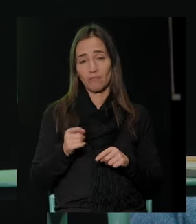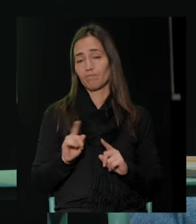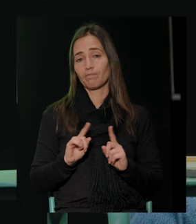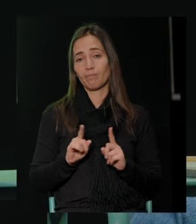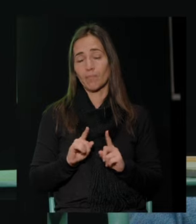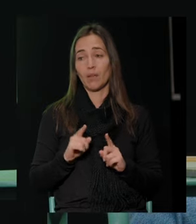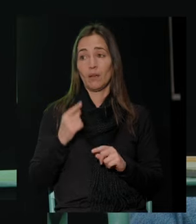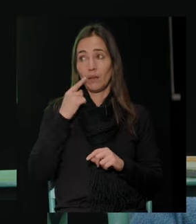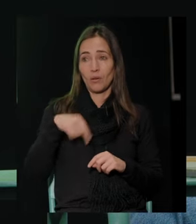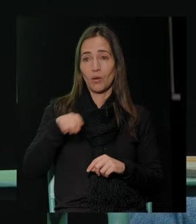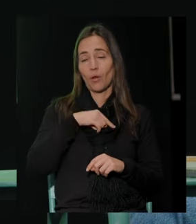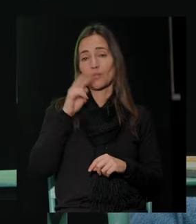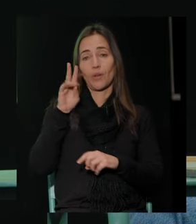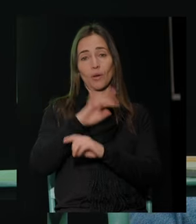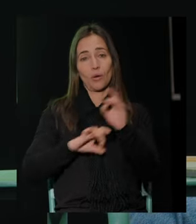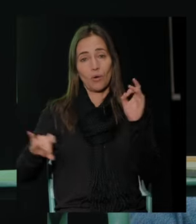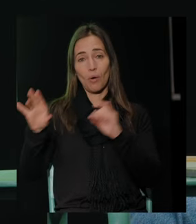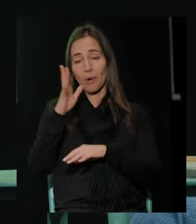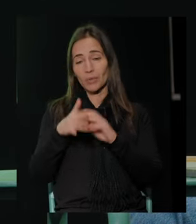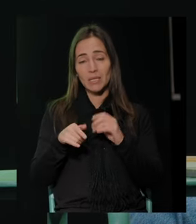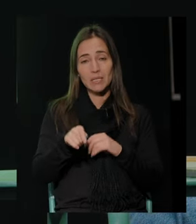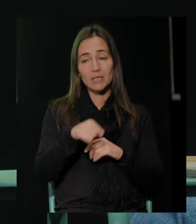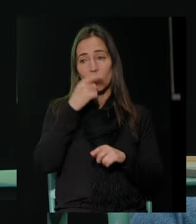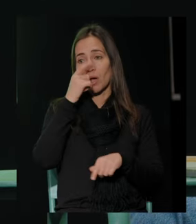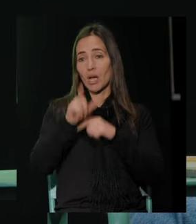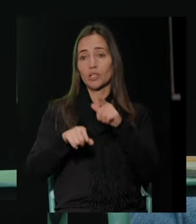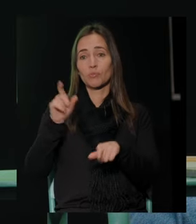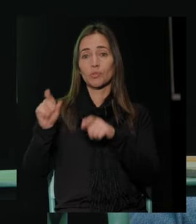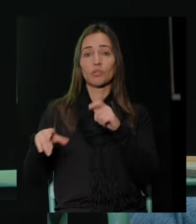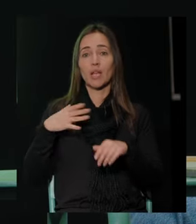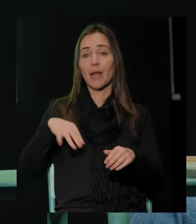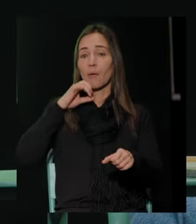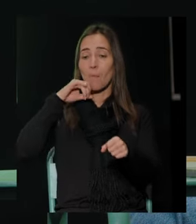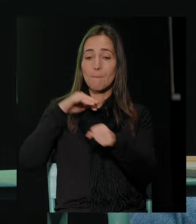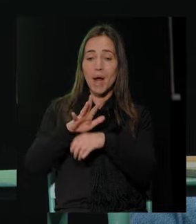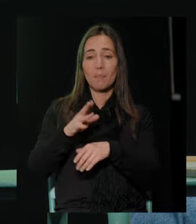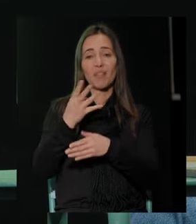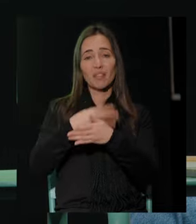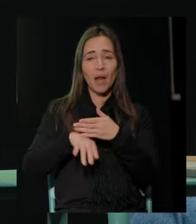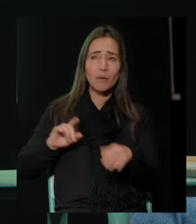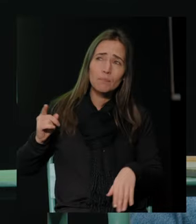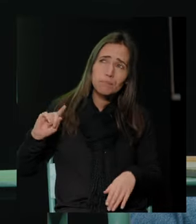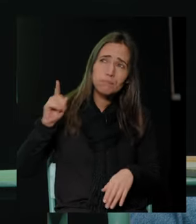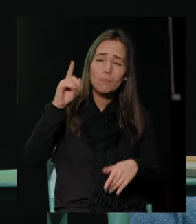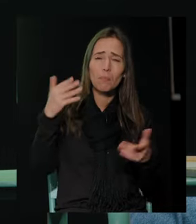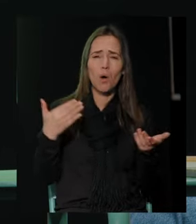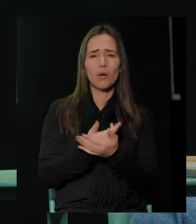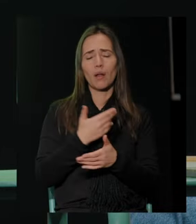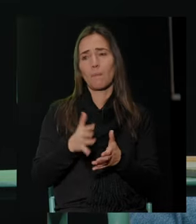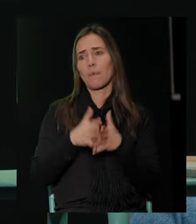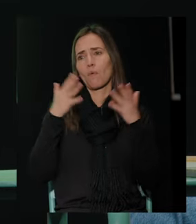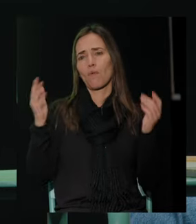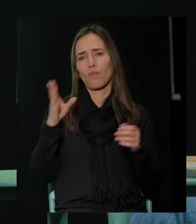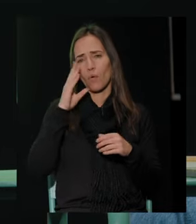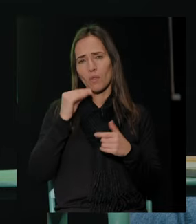estamos a ver na Europa isso acontecer com as pessoas que querem atravessar o Mediterrâneo e morrem. Quer dizer, a maior vergonha da nossa era